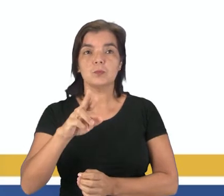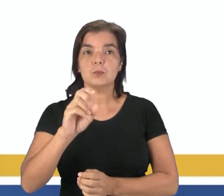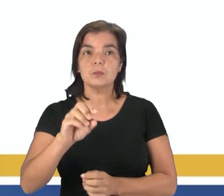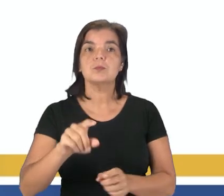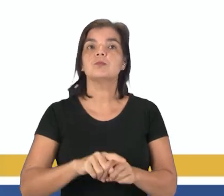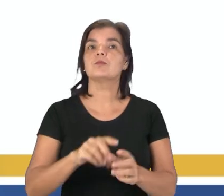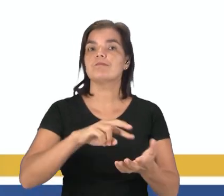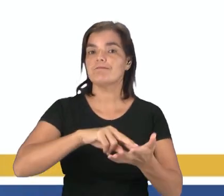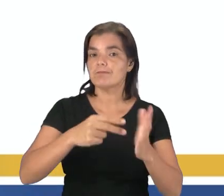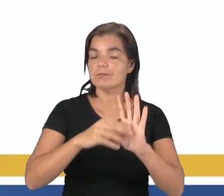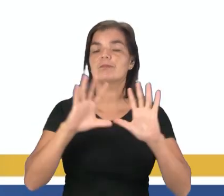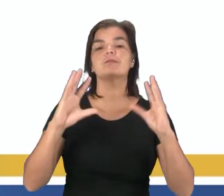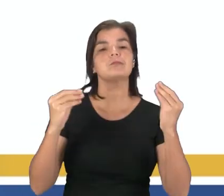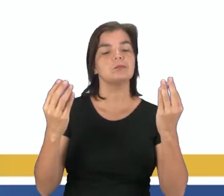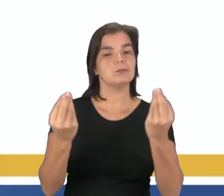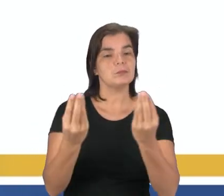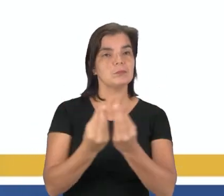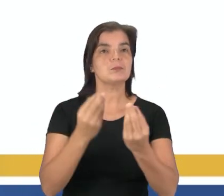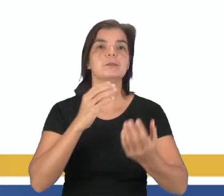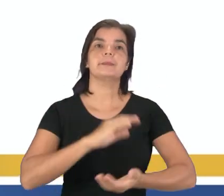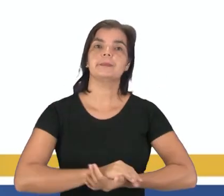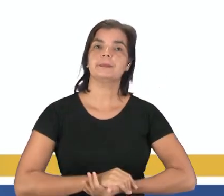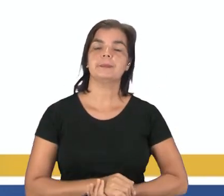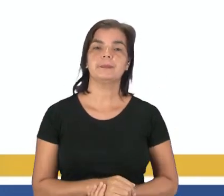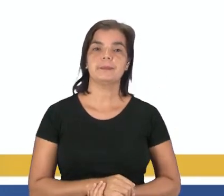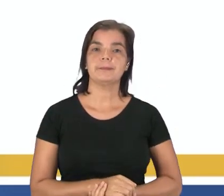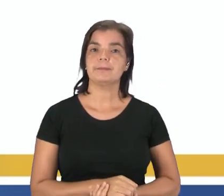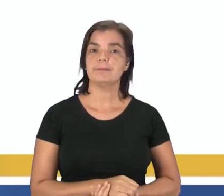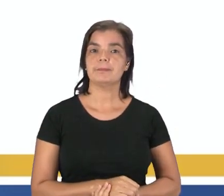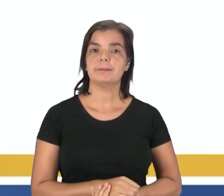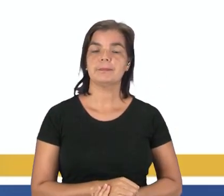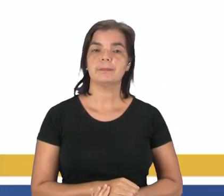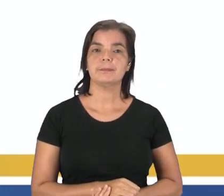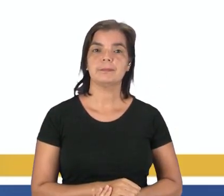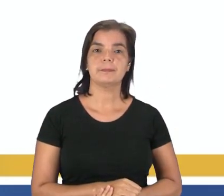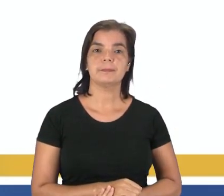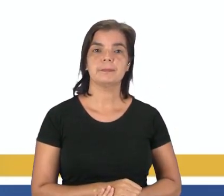ou seja, é uma substância. E aí?